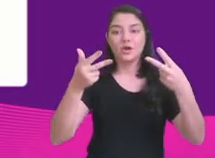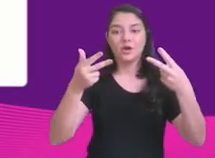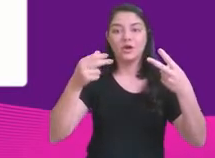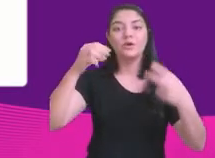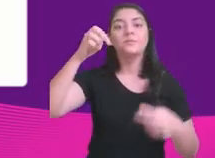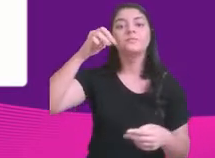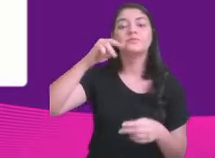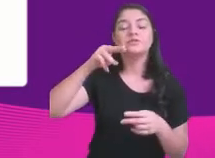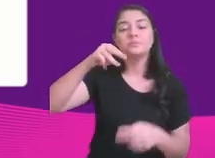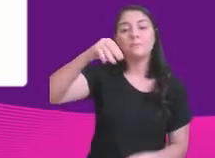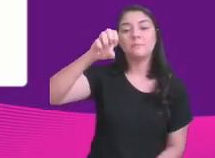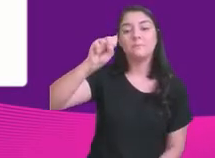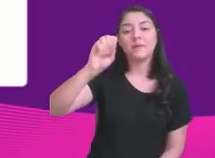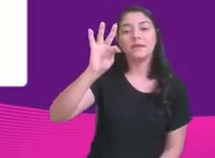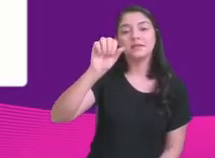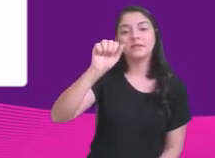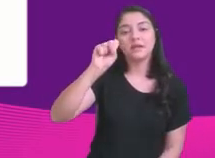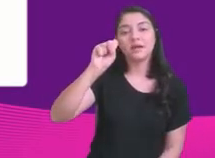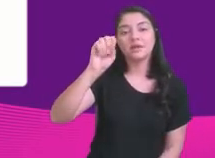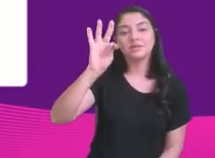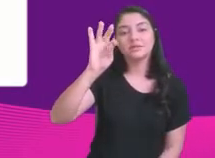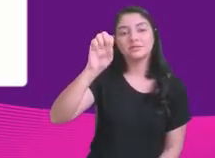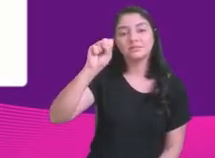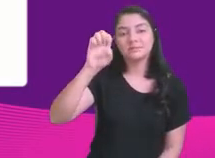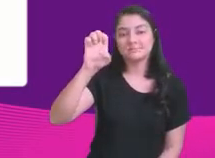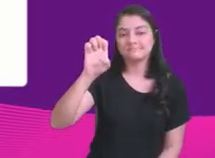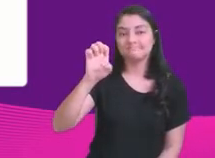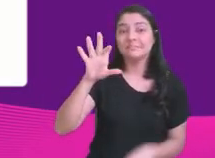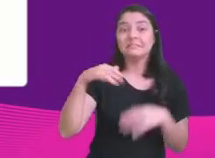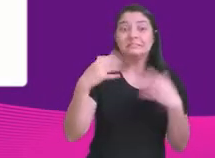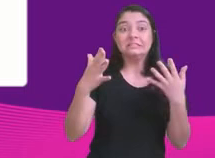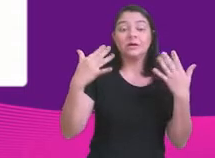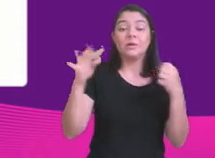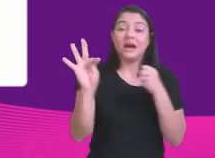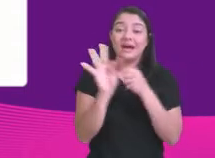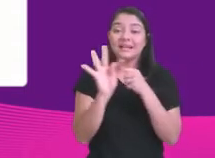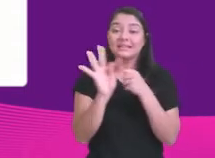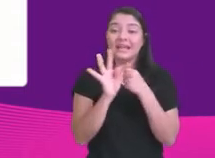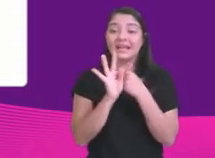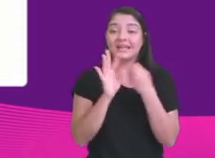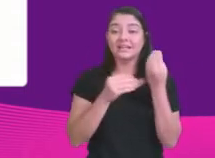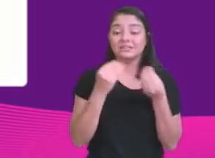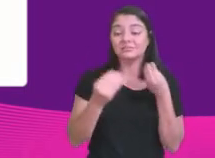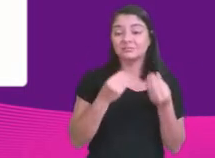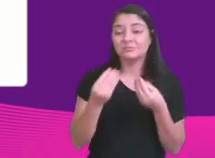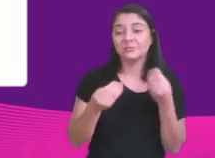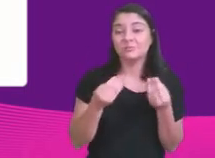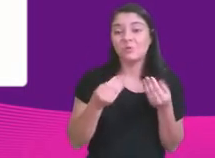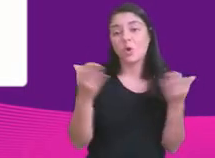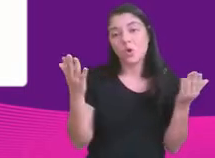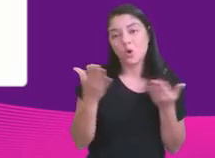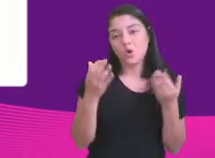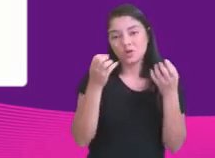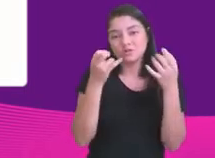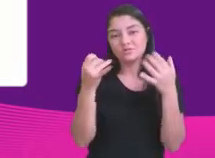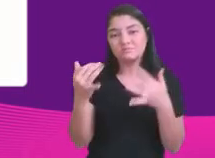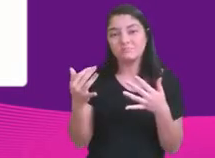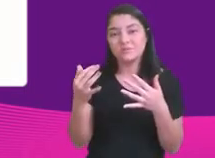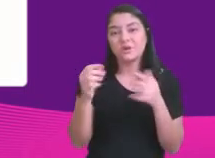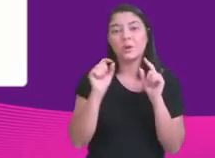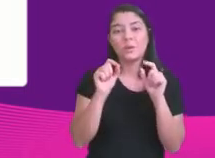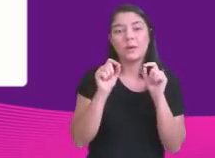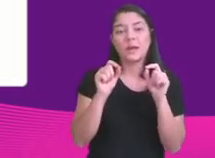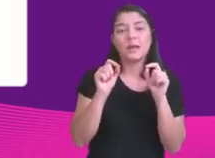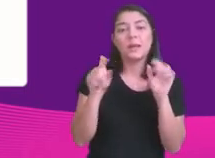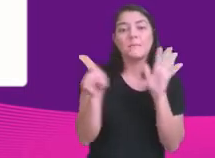distâncias. Desta forma, essa técnica ela ficou no que a gente diz hoje moratória